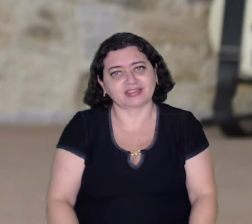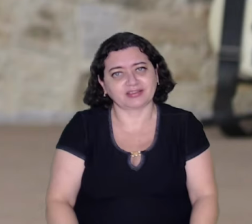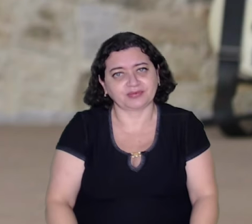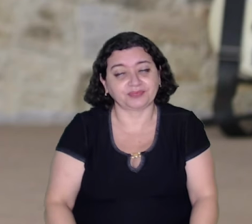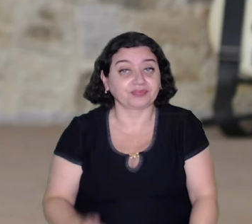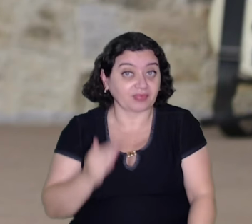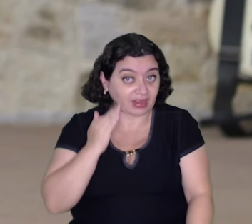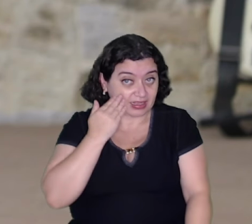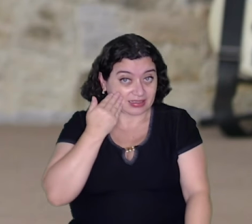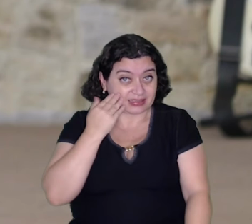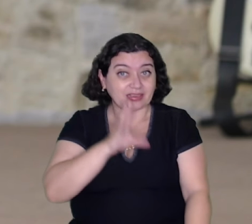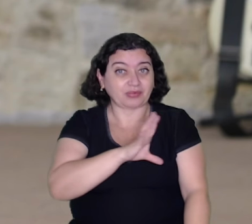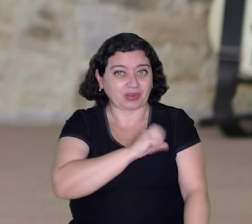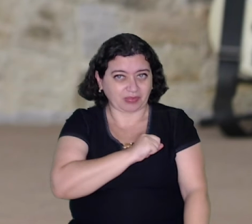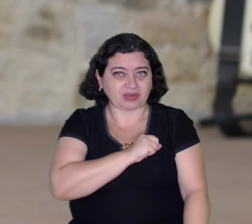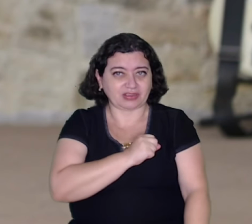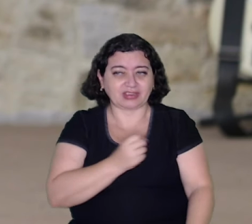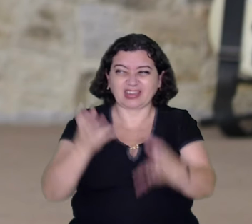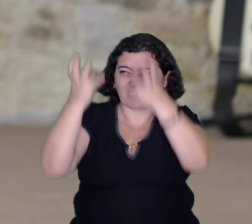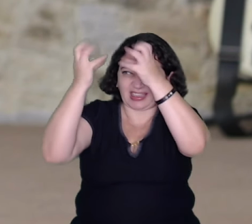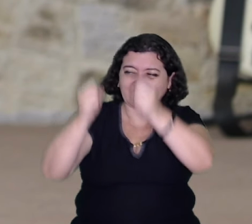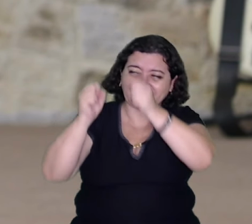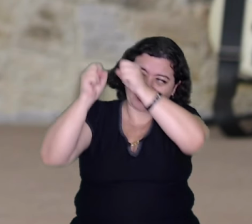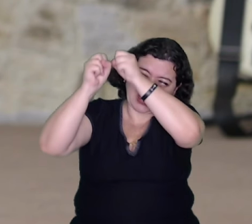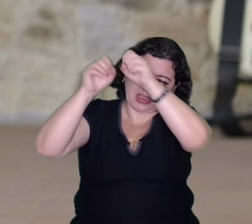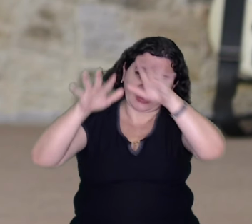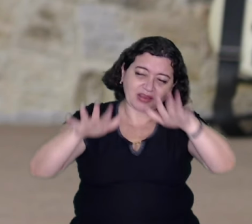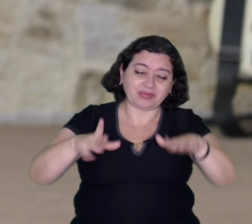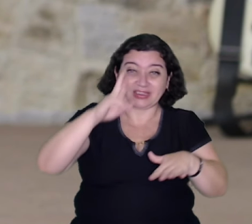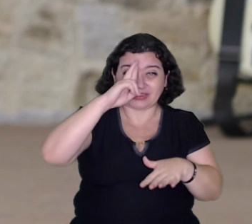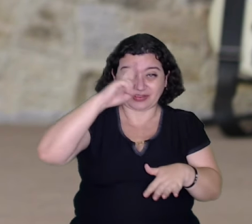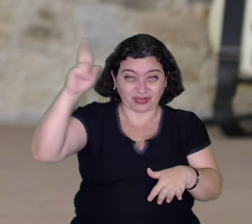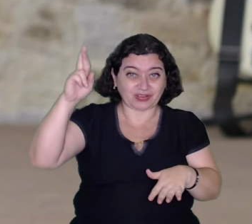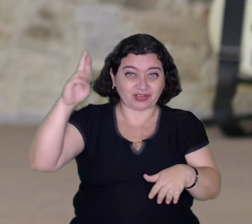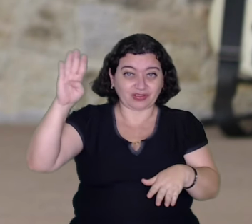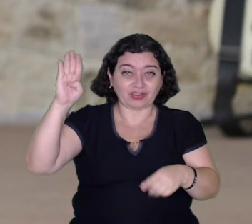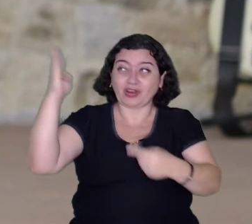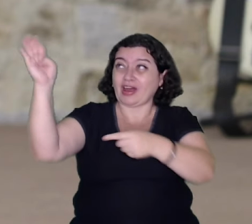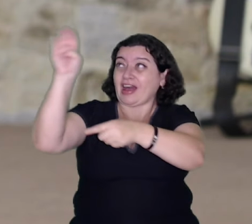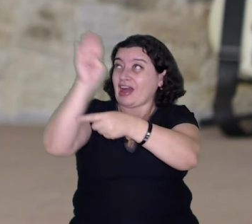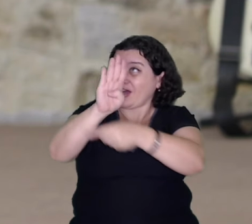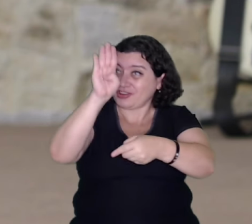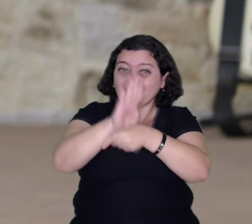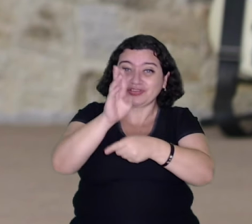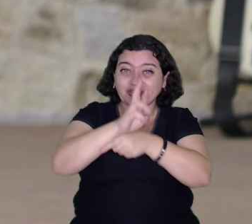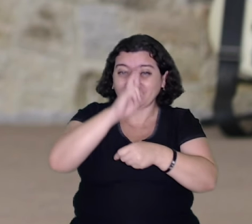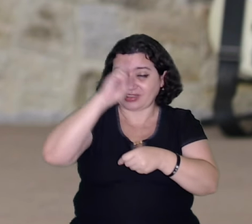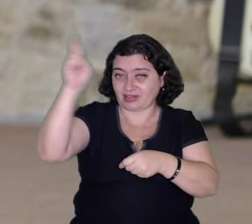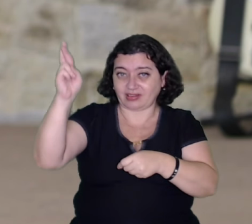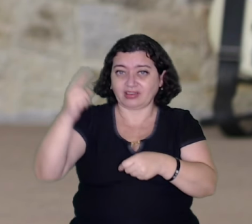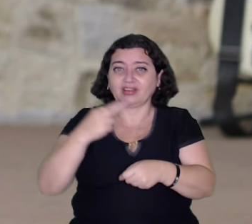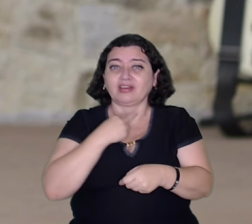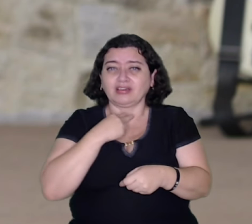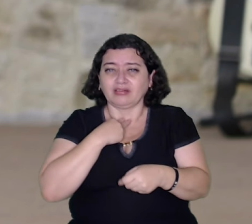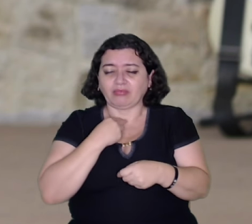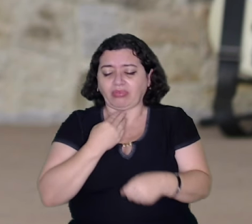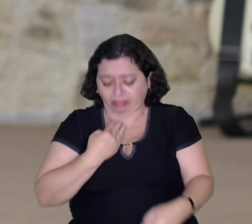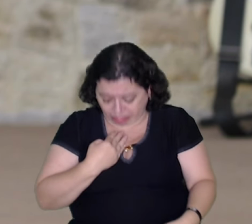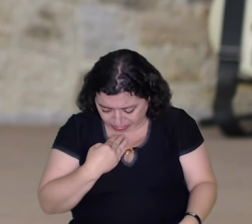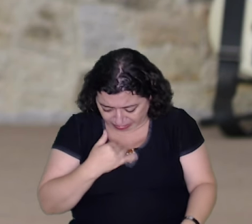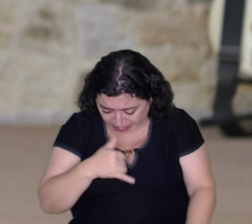Sabe, queridos, receber a bênção do Senhor, o favor do Senhor. Não podemos ficar de cabeça